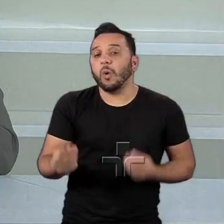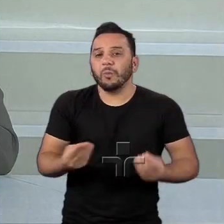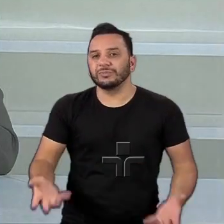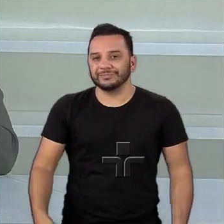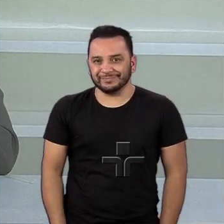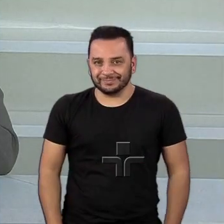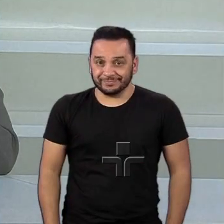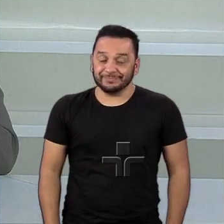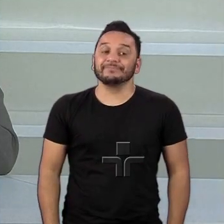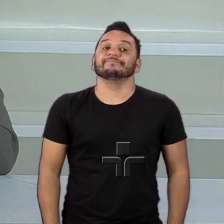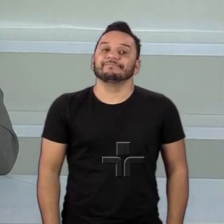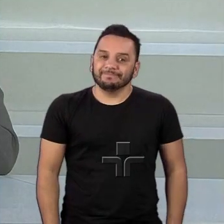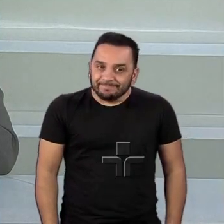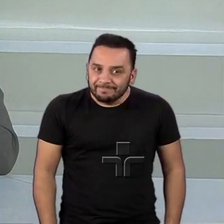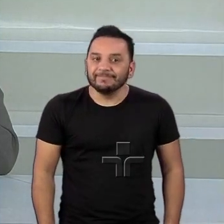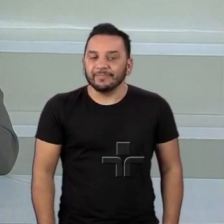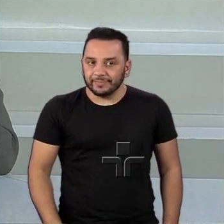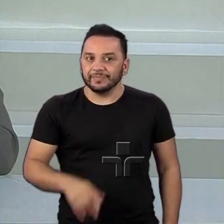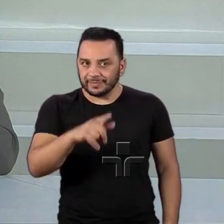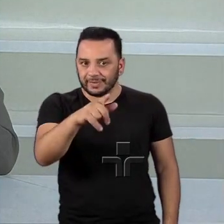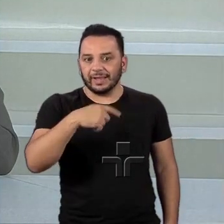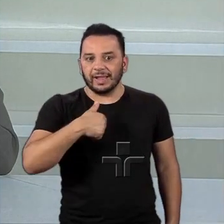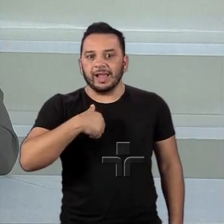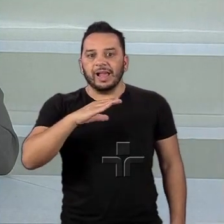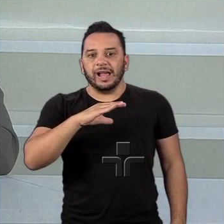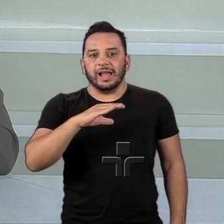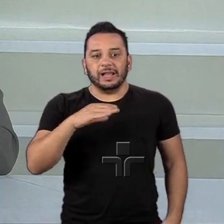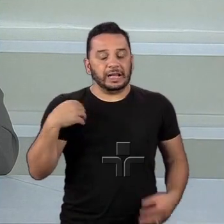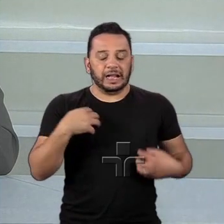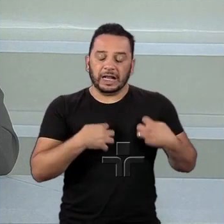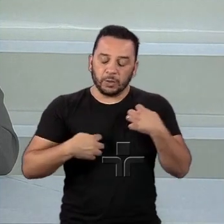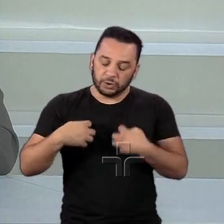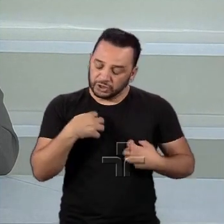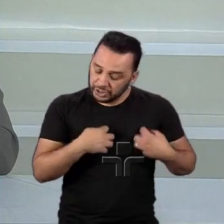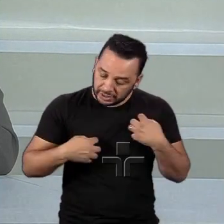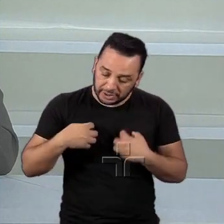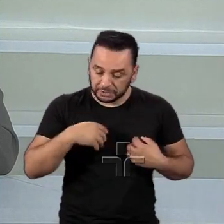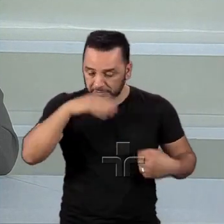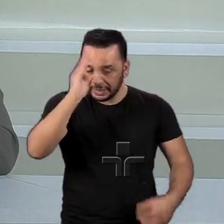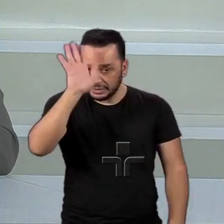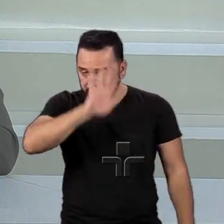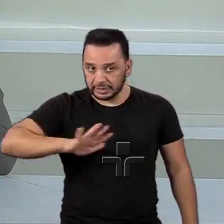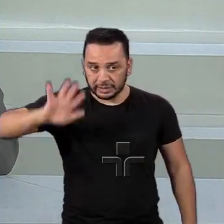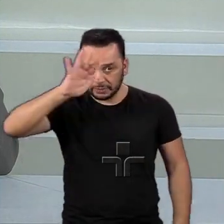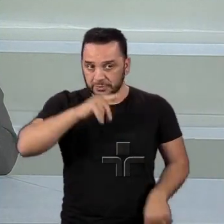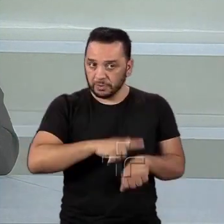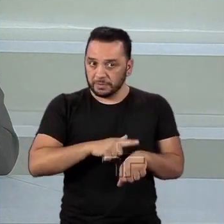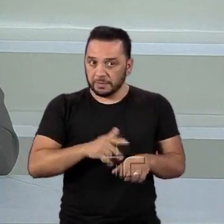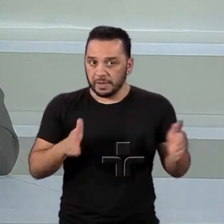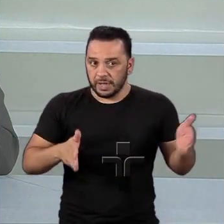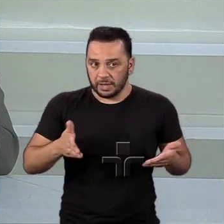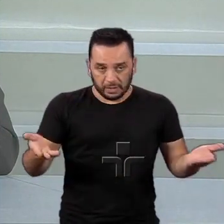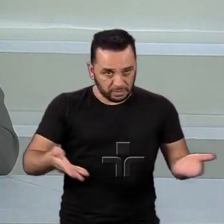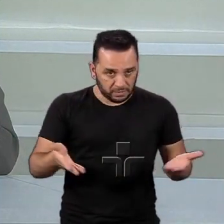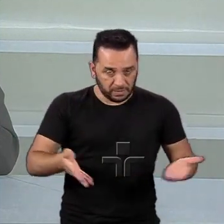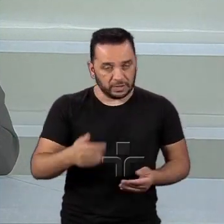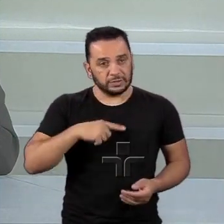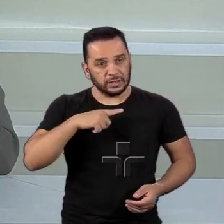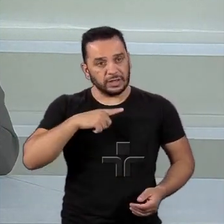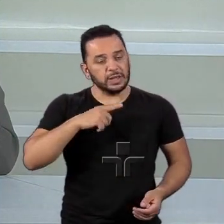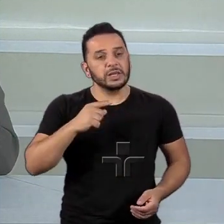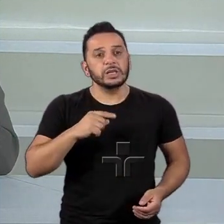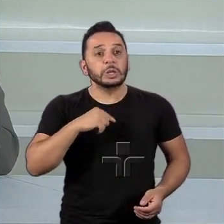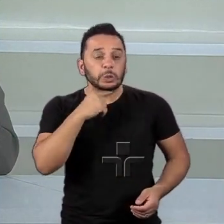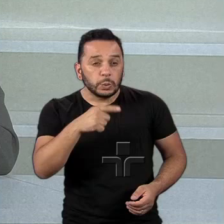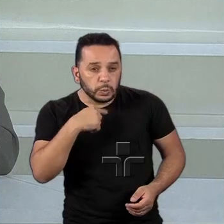questão recorrente é a questão mais angustiante para todos os brasileiros neste momento. Há uma indefinição grande, há um